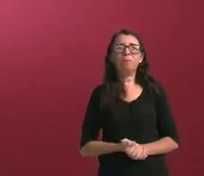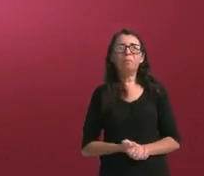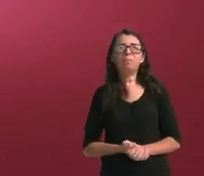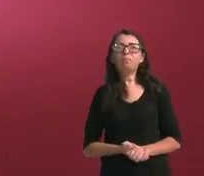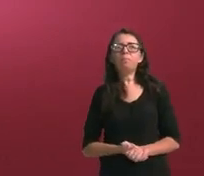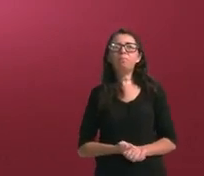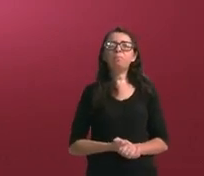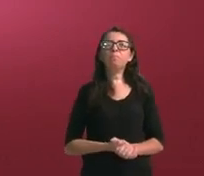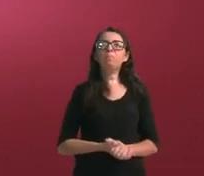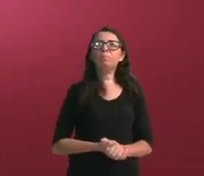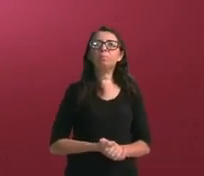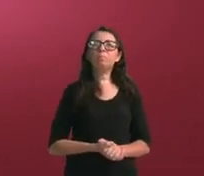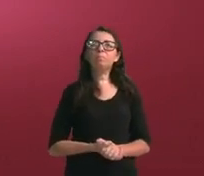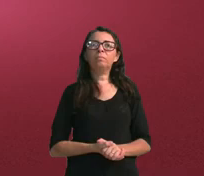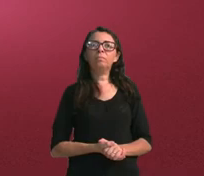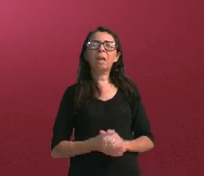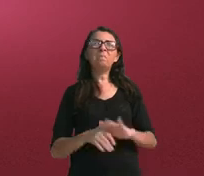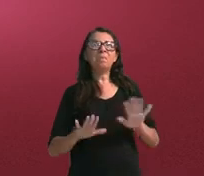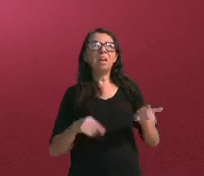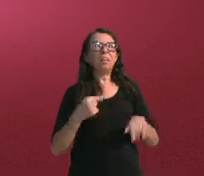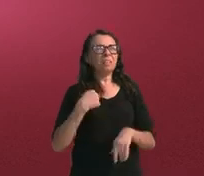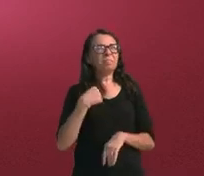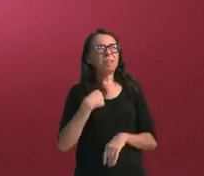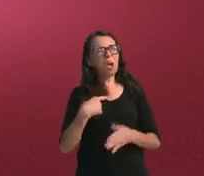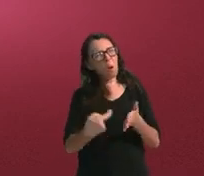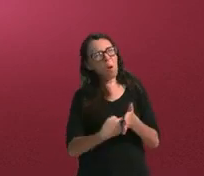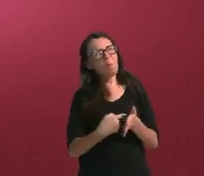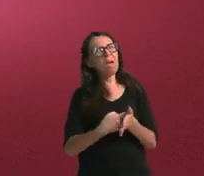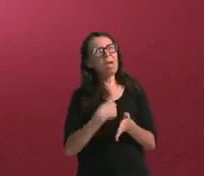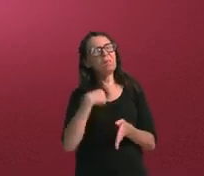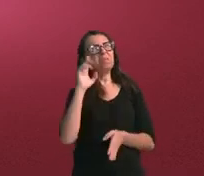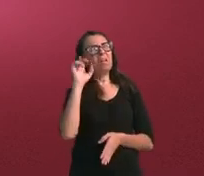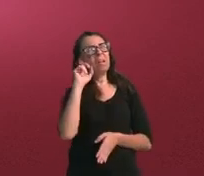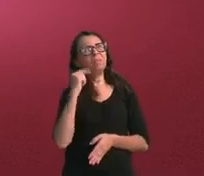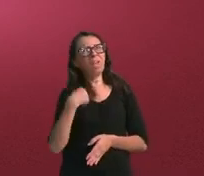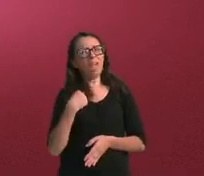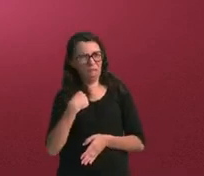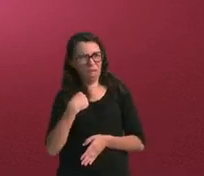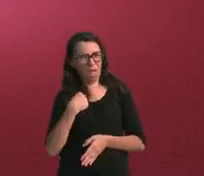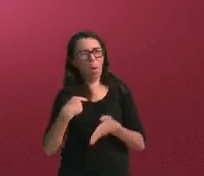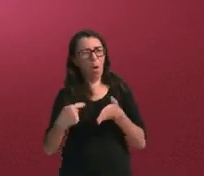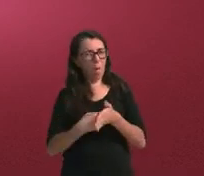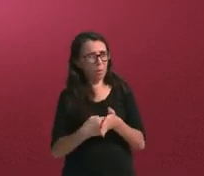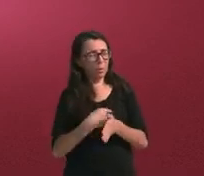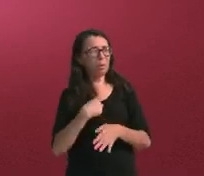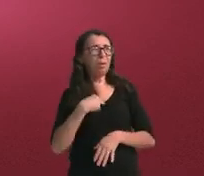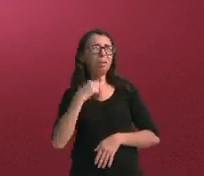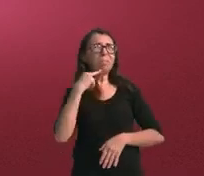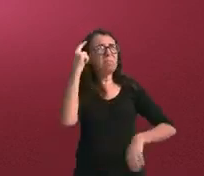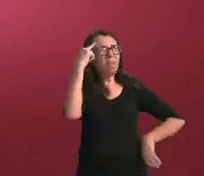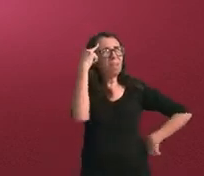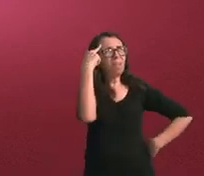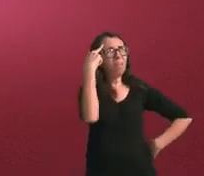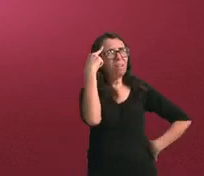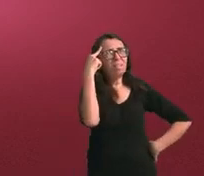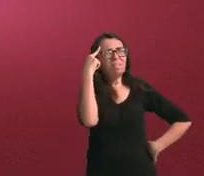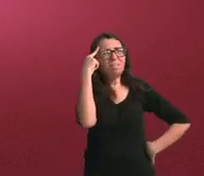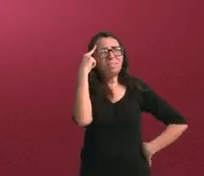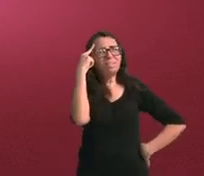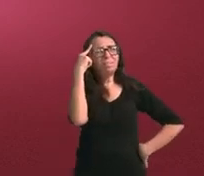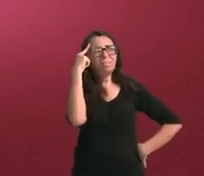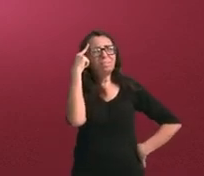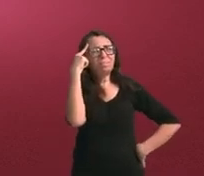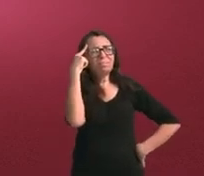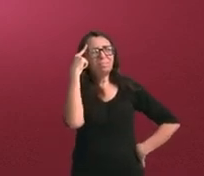tem de melhor para acontecer na vida de um discípulo, de um crente? É ele entender que ele é um pecador e